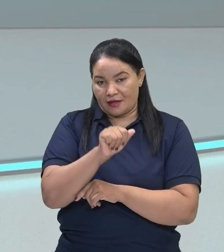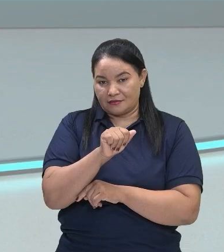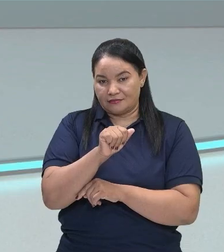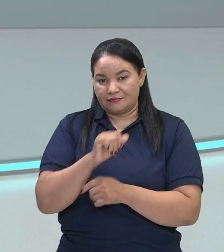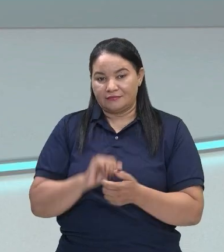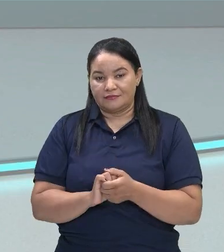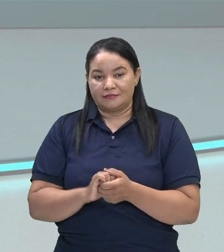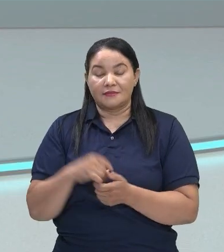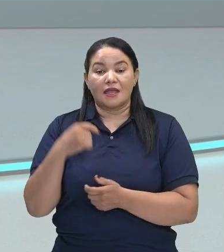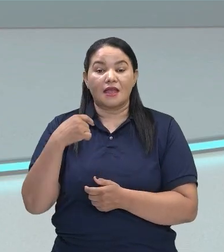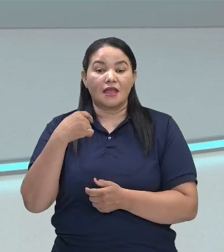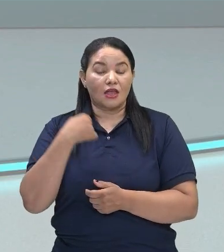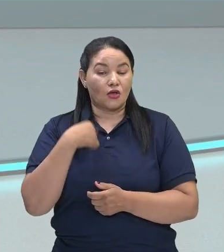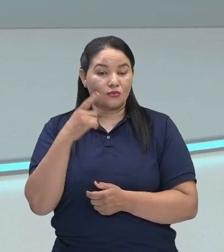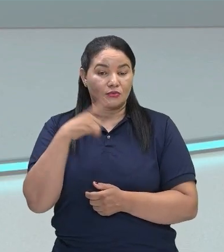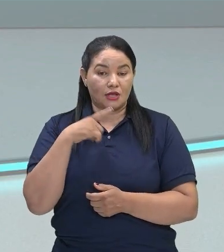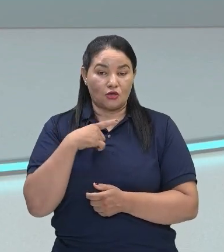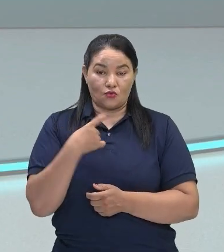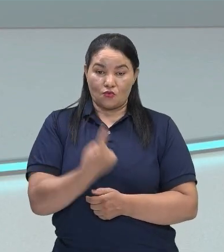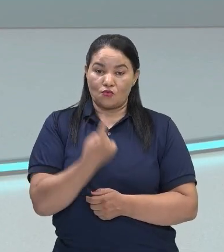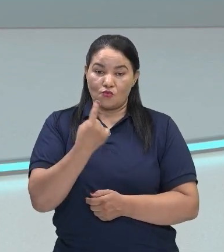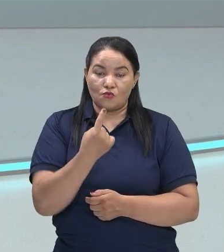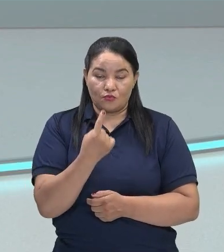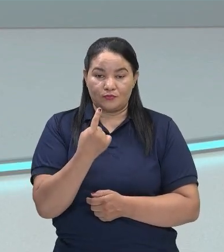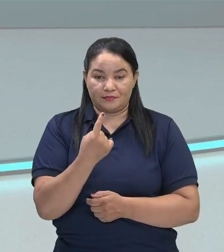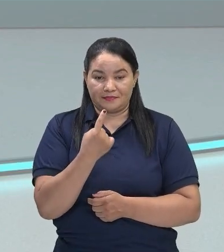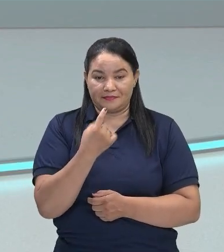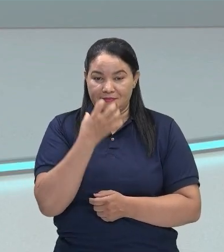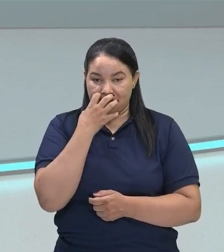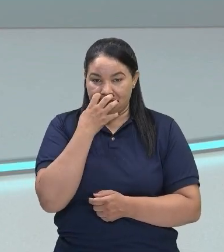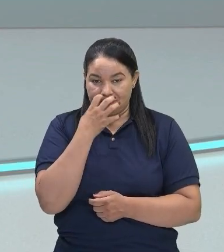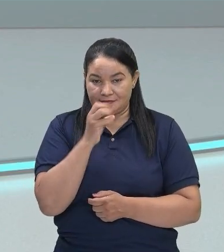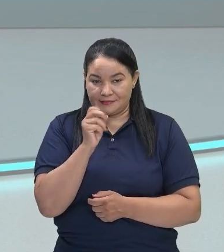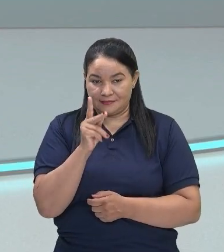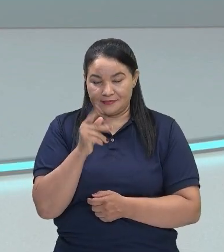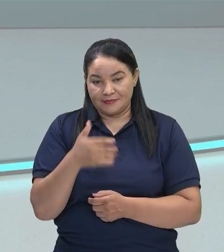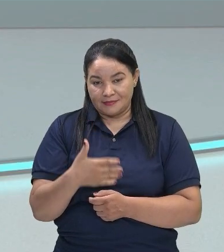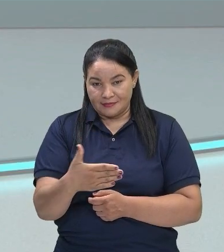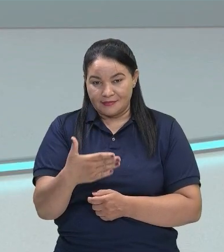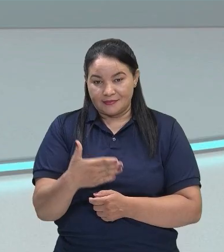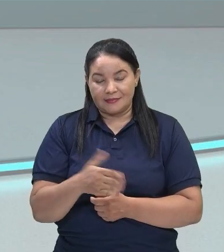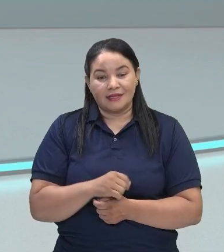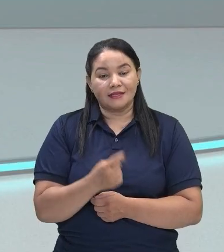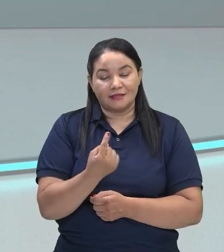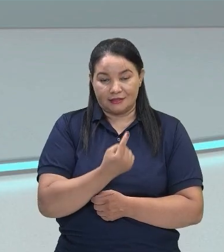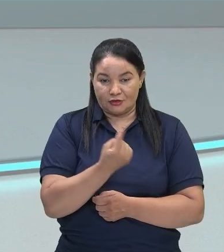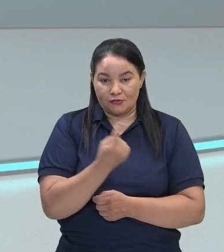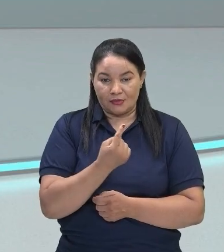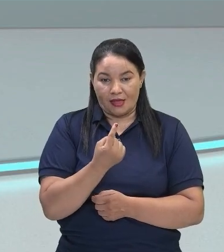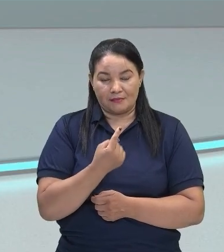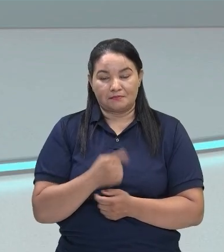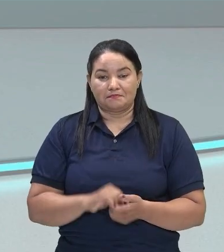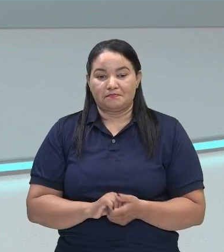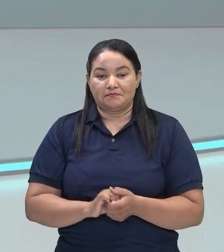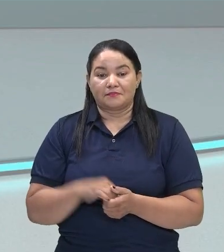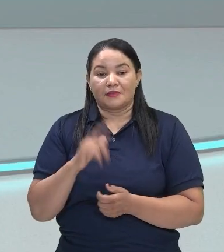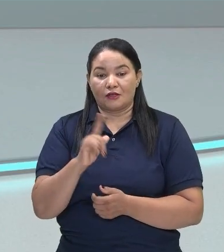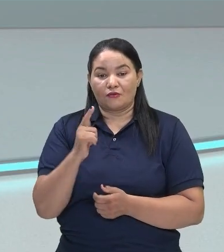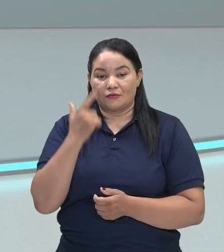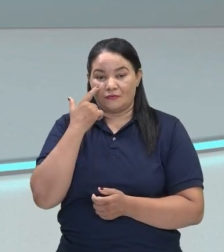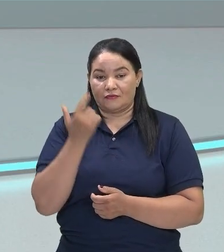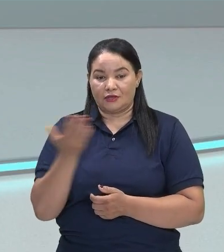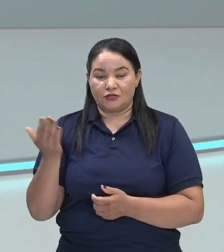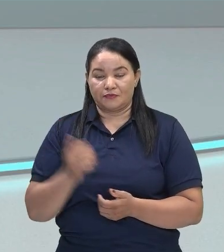tenho um cachorro, tá certo? Continuando, então. Ele está no singular, claro, porque teria que ter um S para estar no